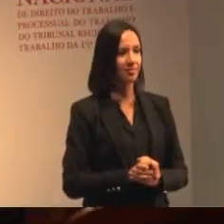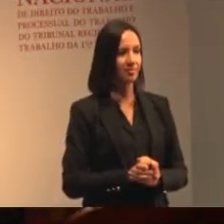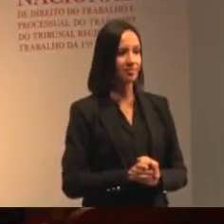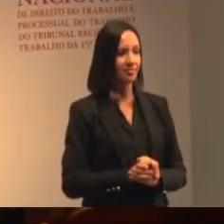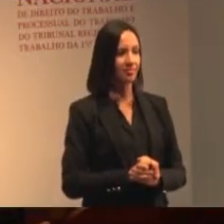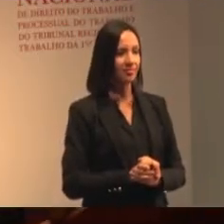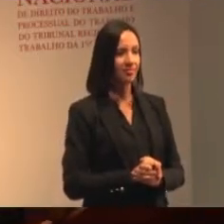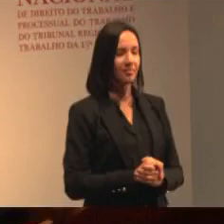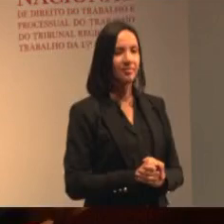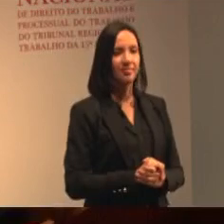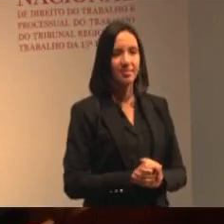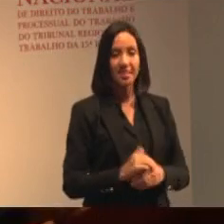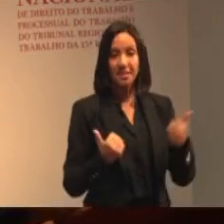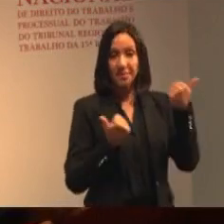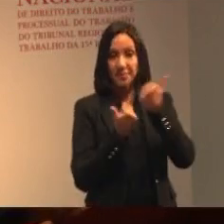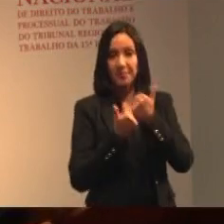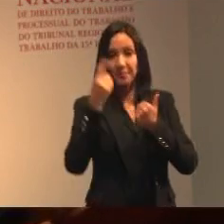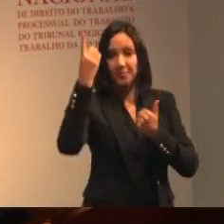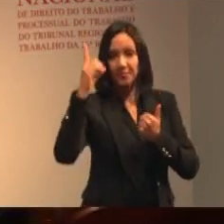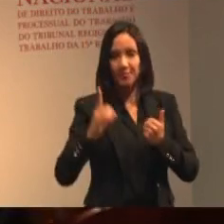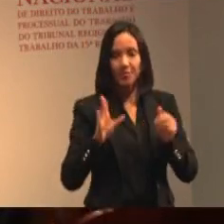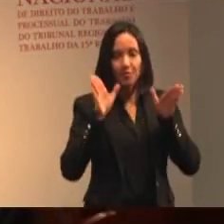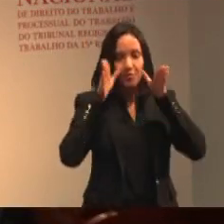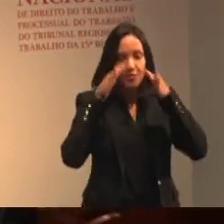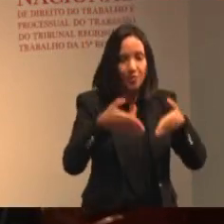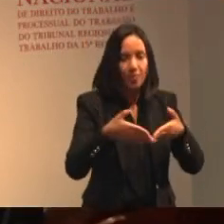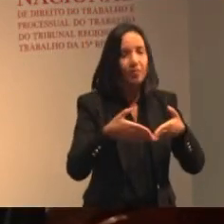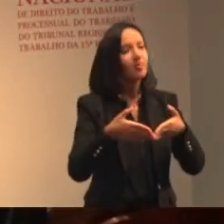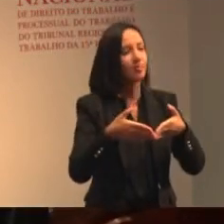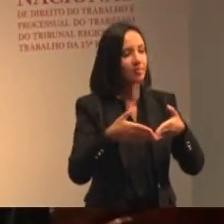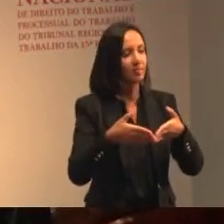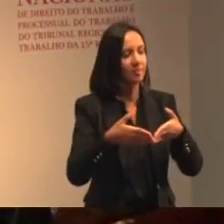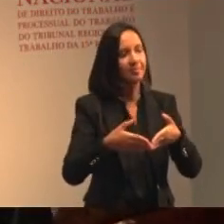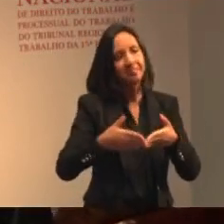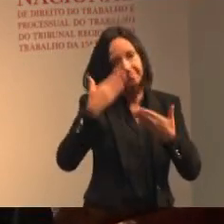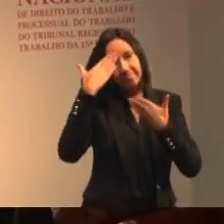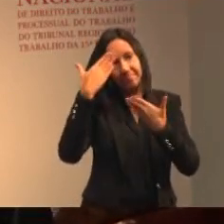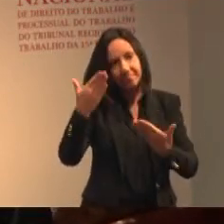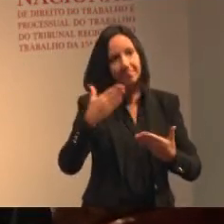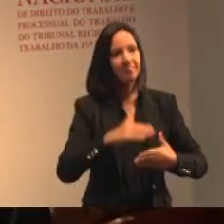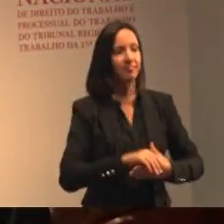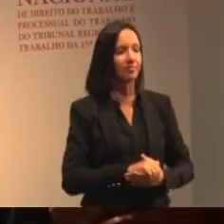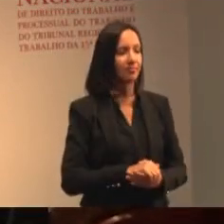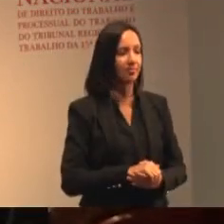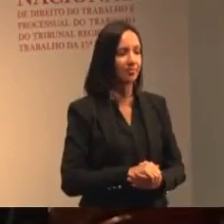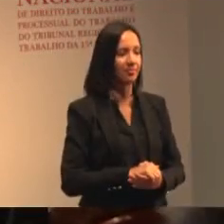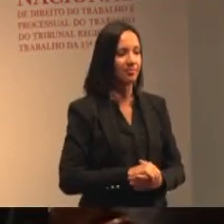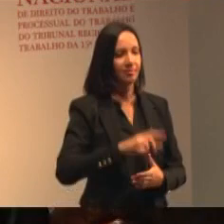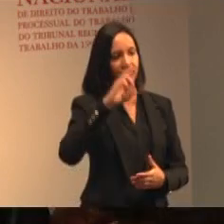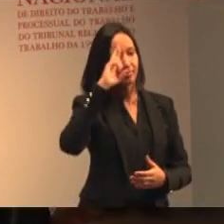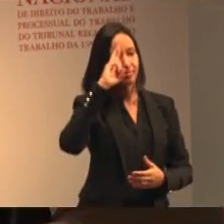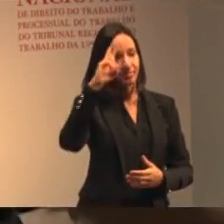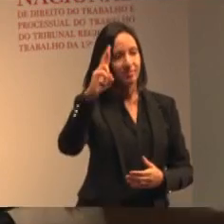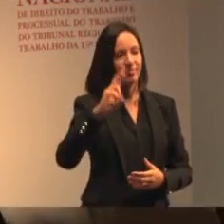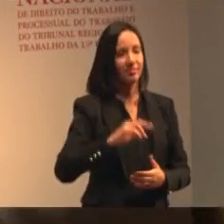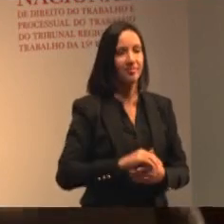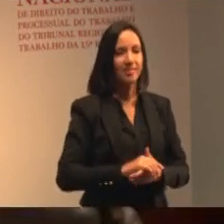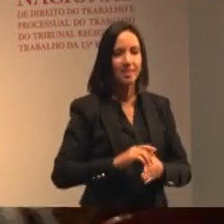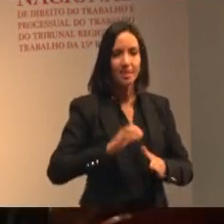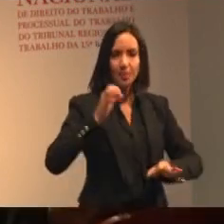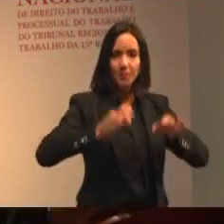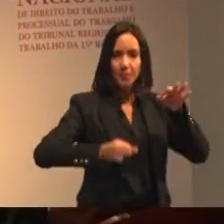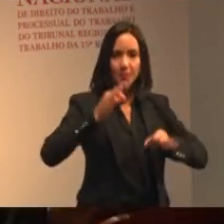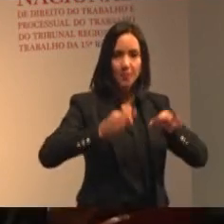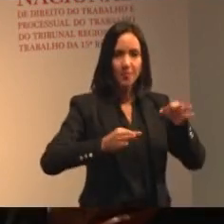A juíza diretora do fórum, doutora Cláudia Cunha Marchetti, obrigada. O senhor juiz